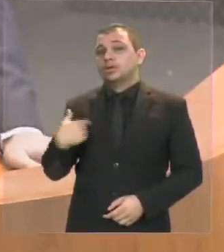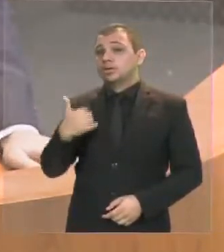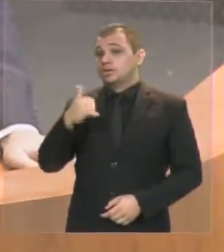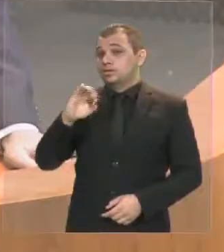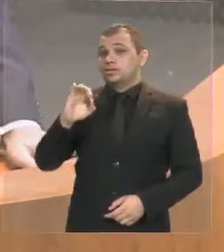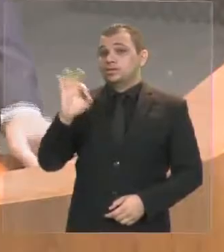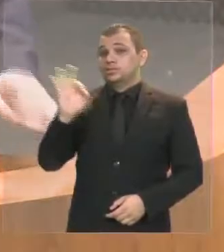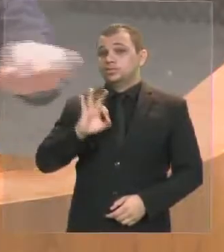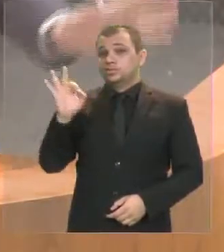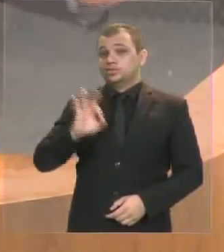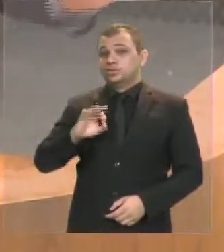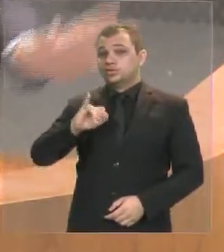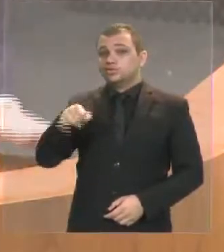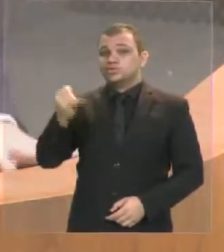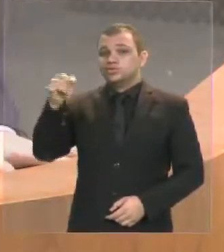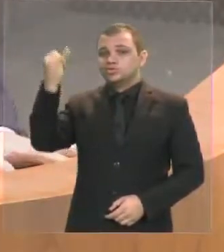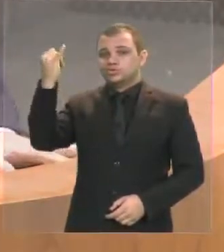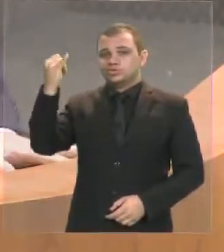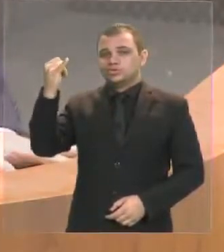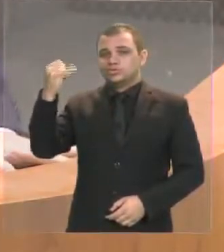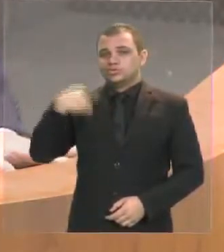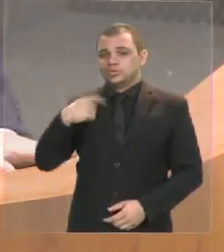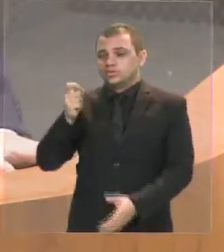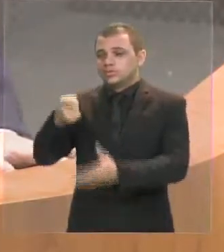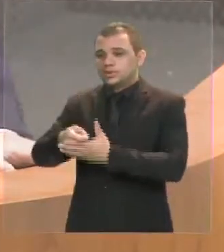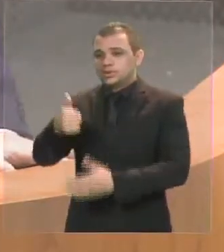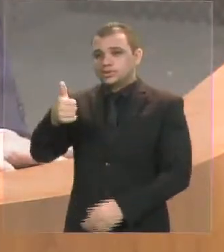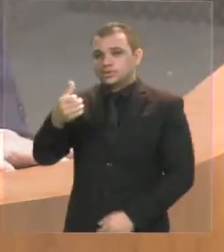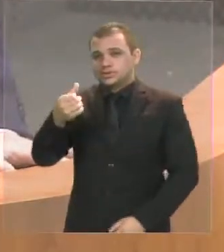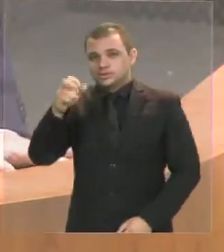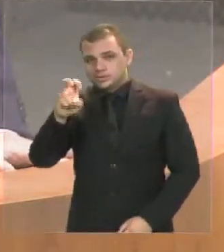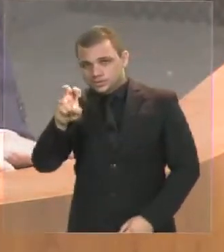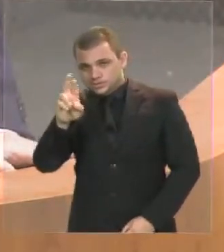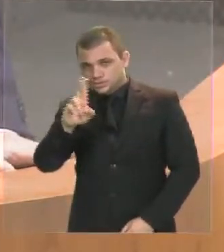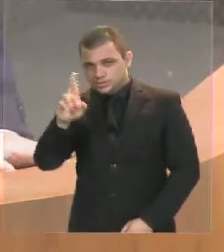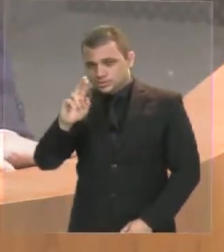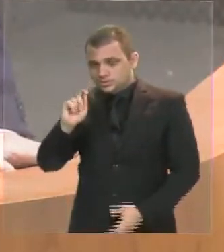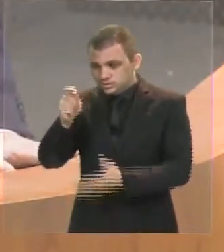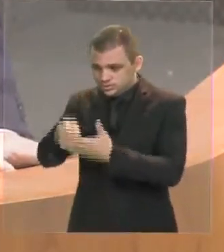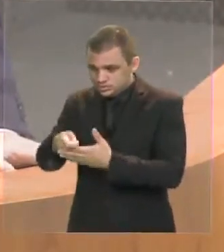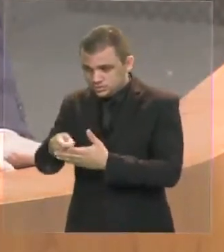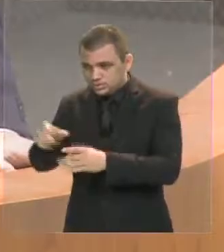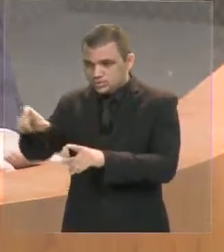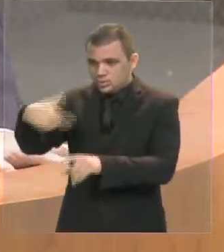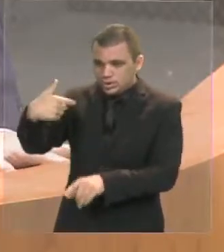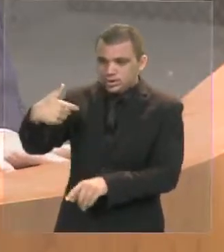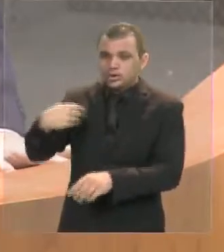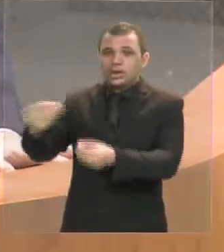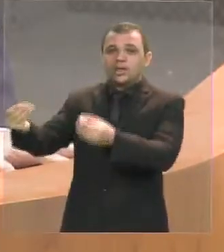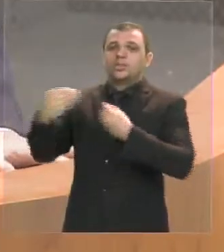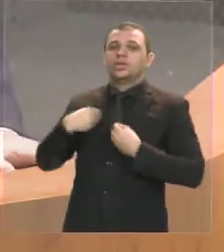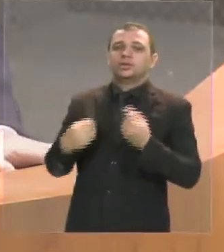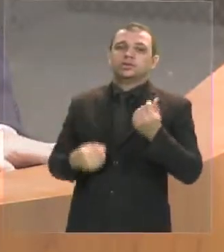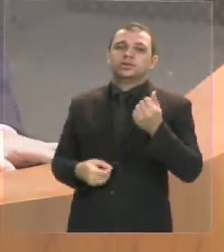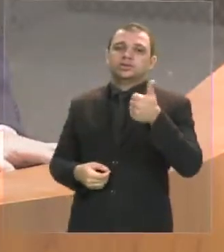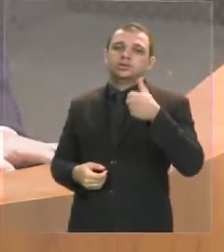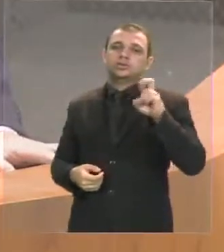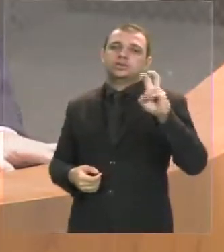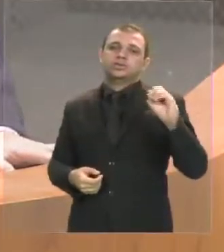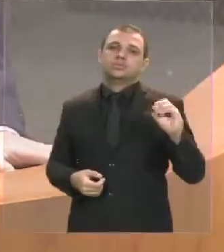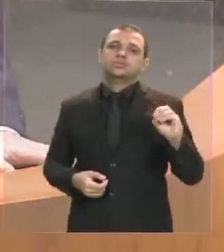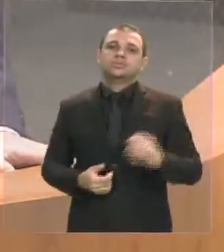R$165. Aí ele me deu R$150, eu paguei meu ferro e voltei. Então, os bancos também têm grande responsabilidade. Deputado,